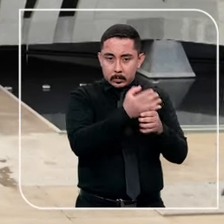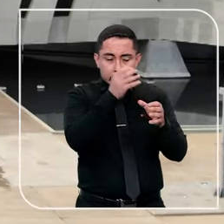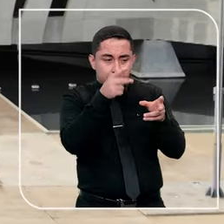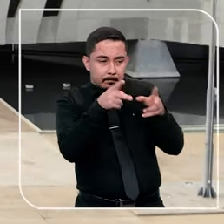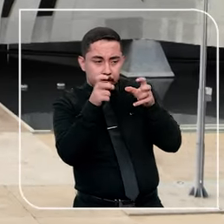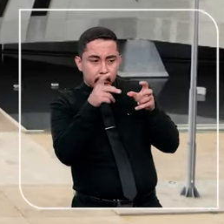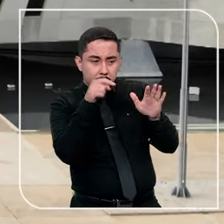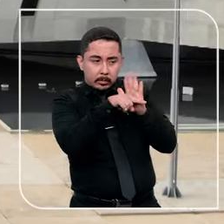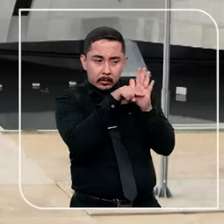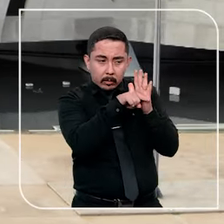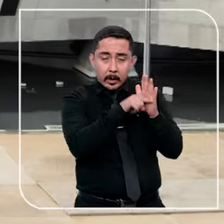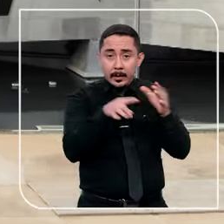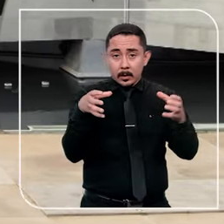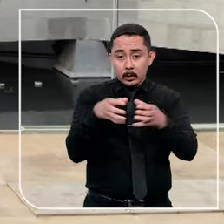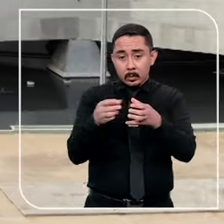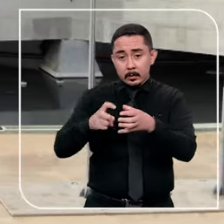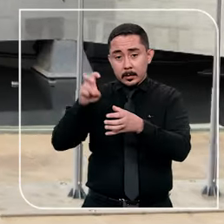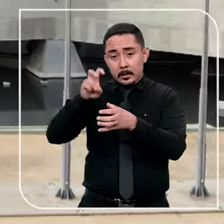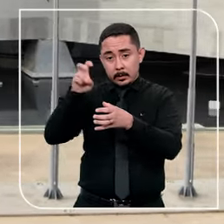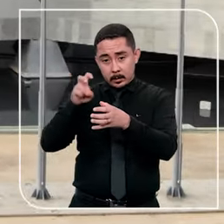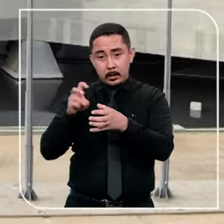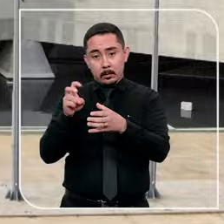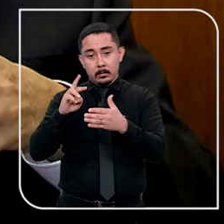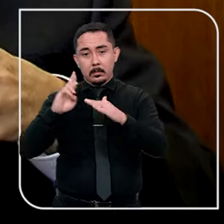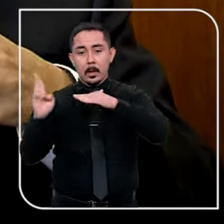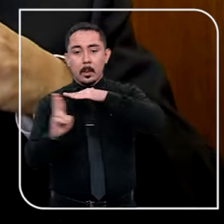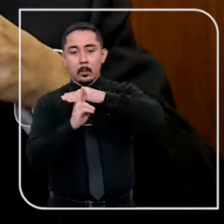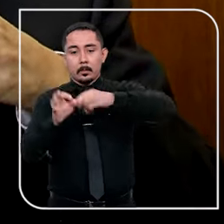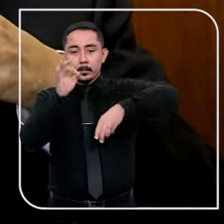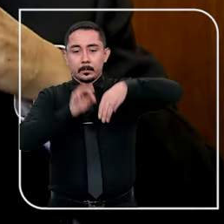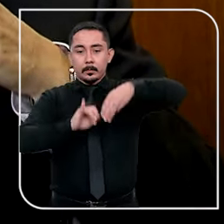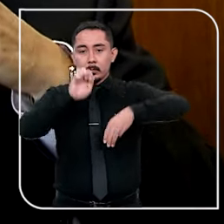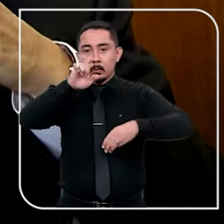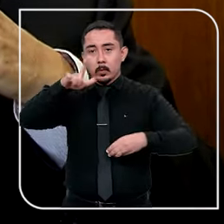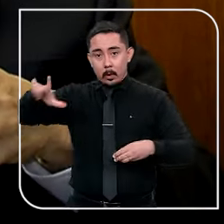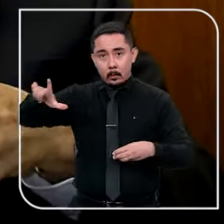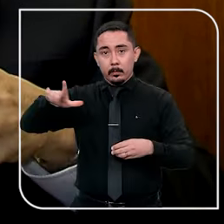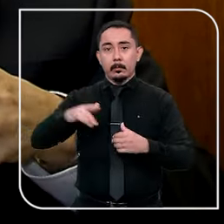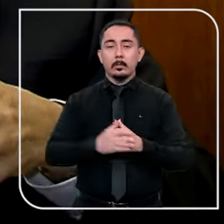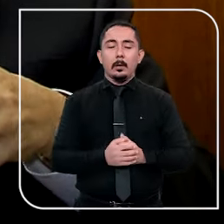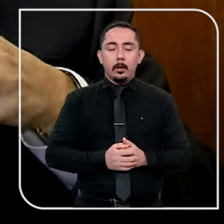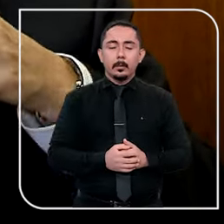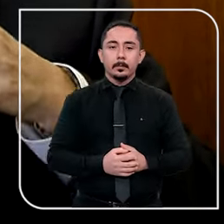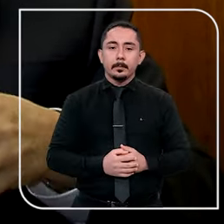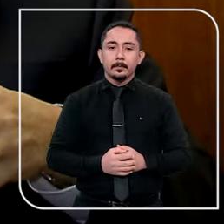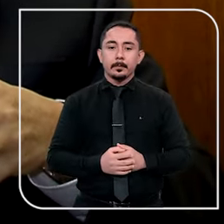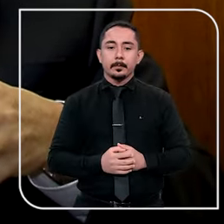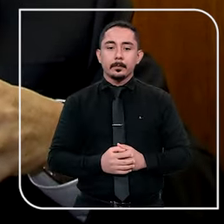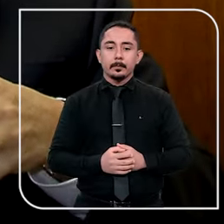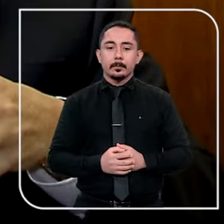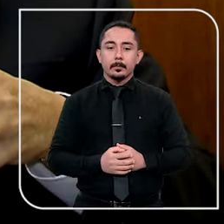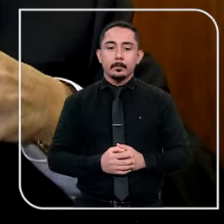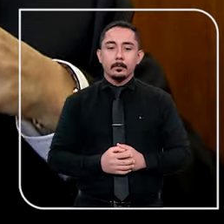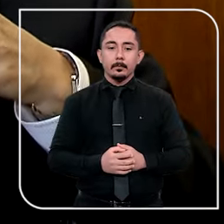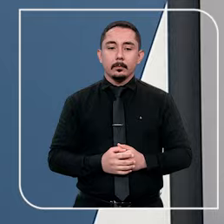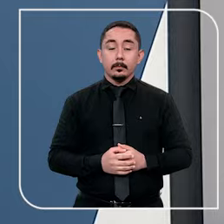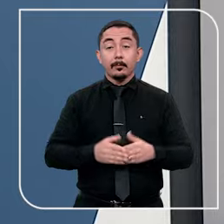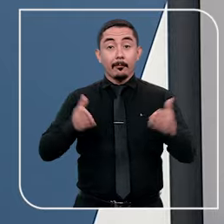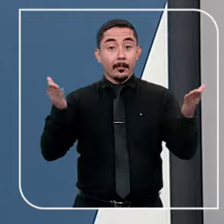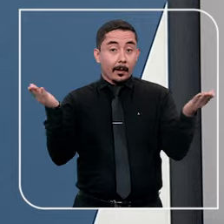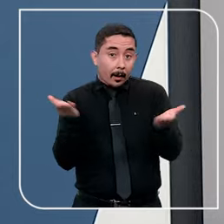do caso será feito pela quinta turma do STJ sob a relatoria do ministro Joel Ilan Passi